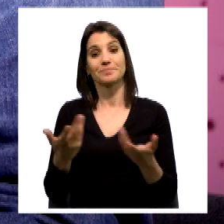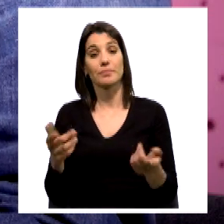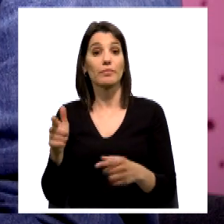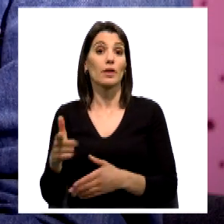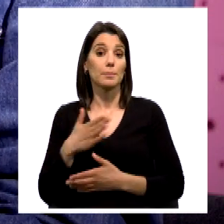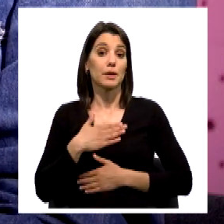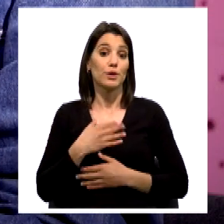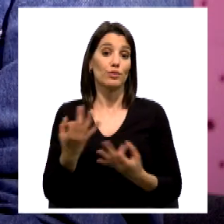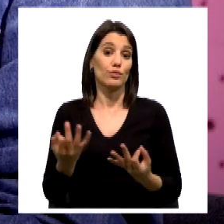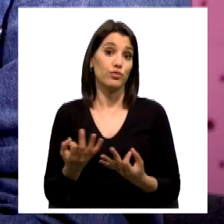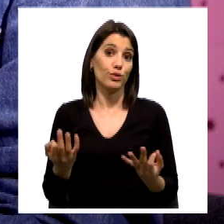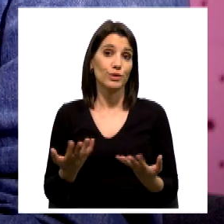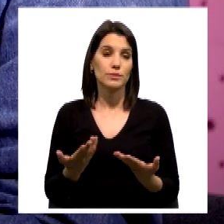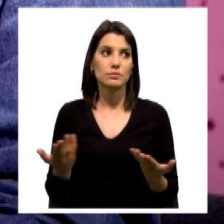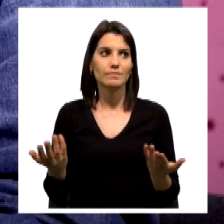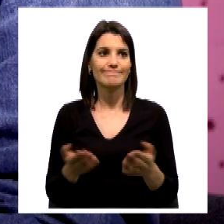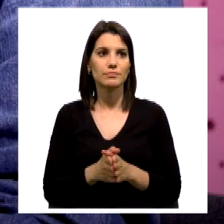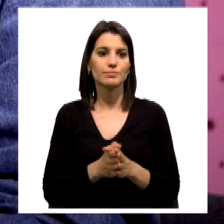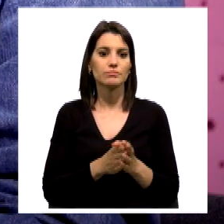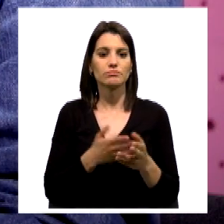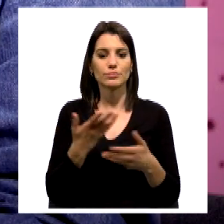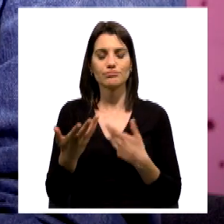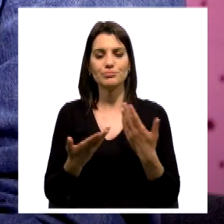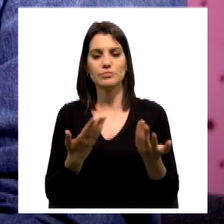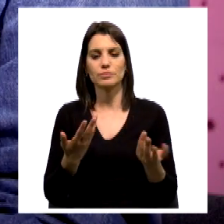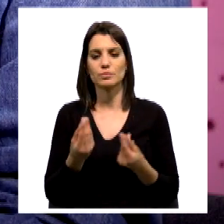pessoas. Portanto, isso para mim foi num